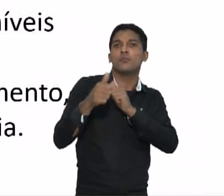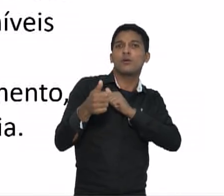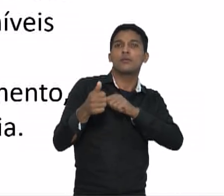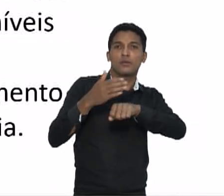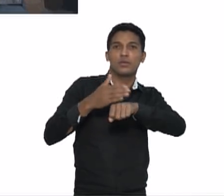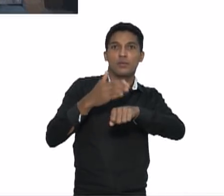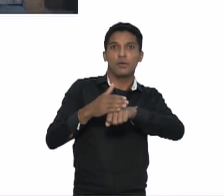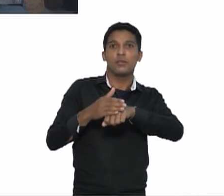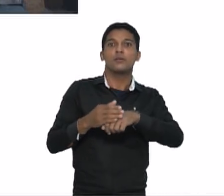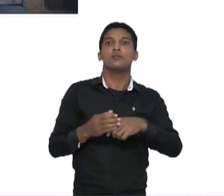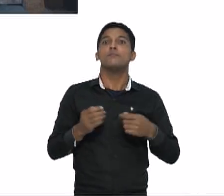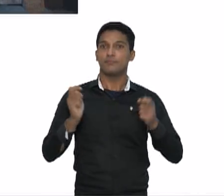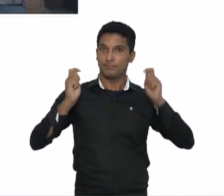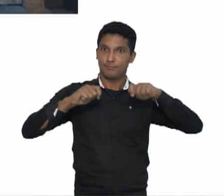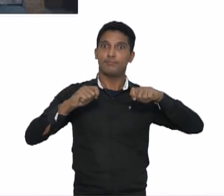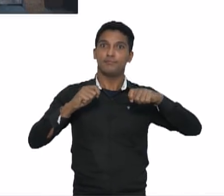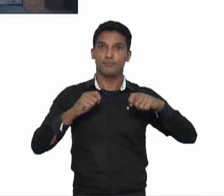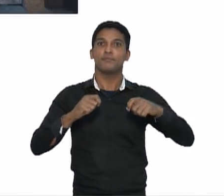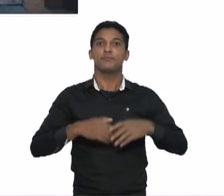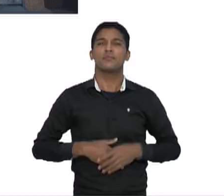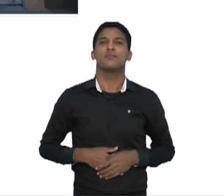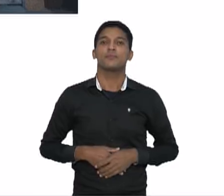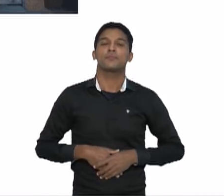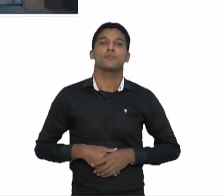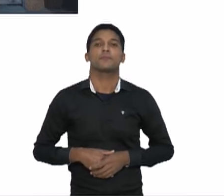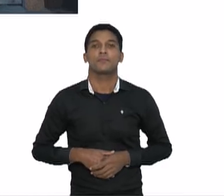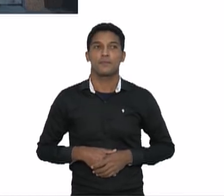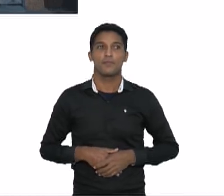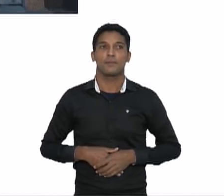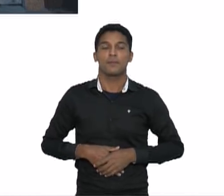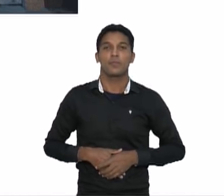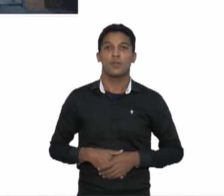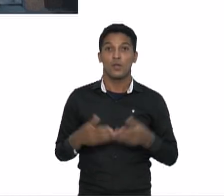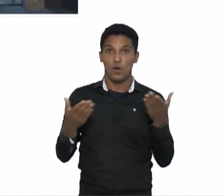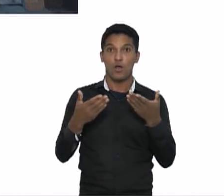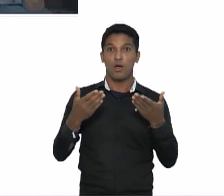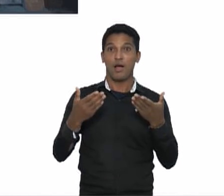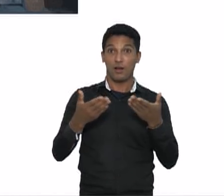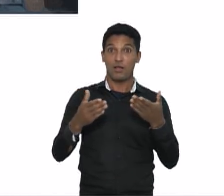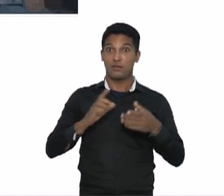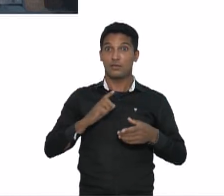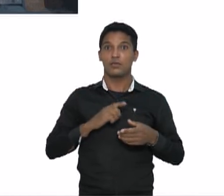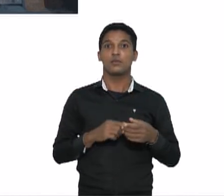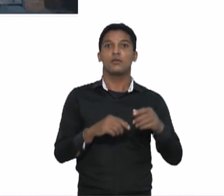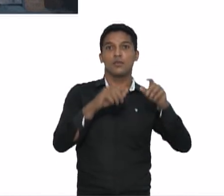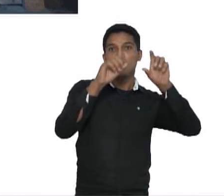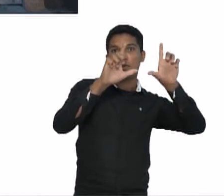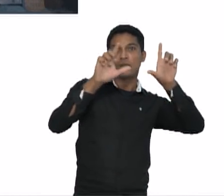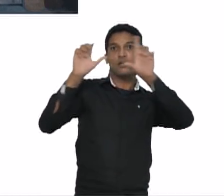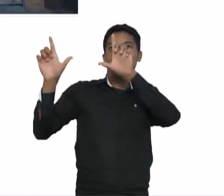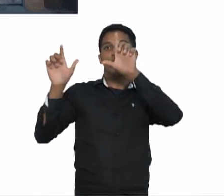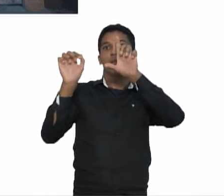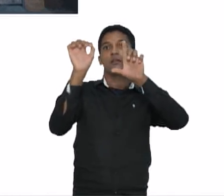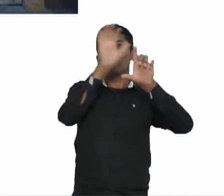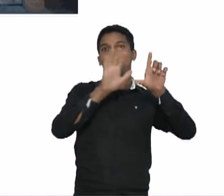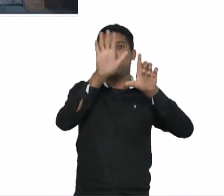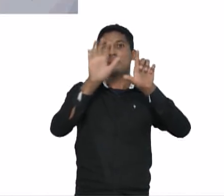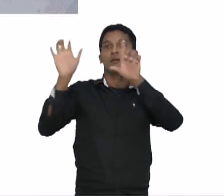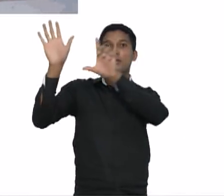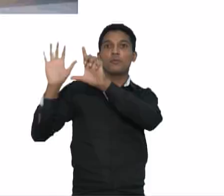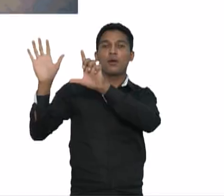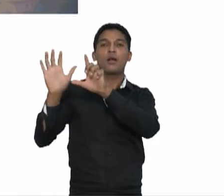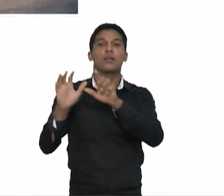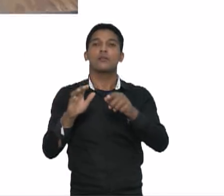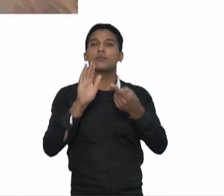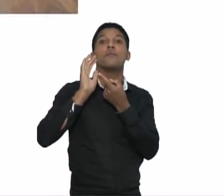com vida própria. Então nós temos aqui duas imagens agora que mostram esse formato de